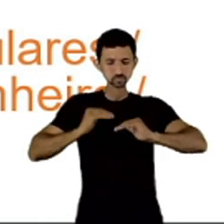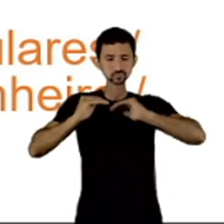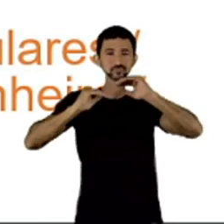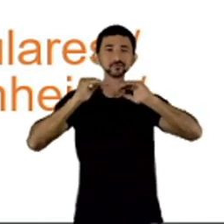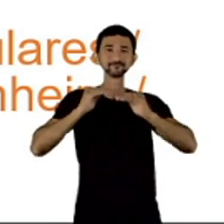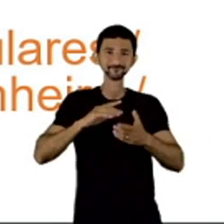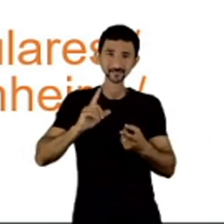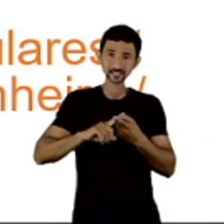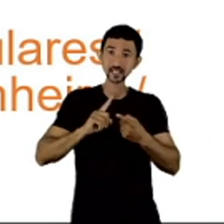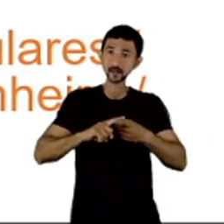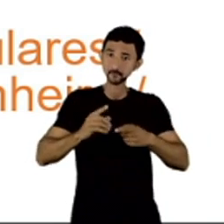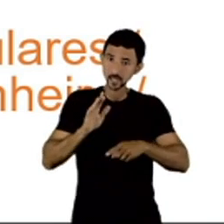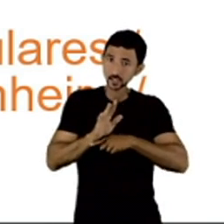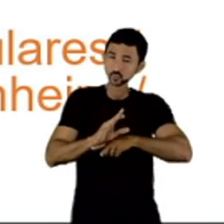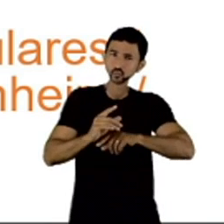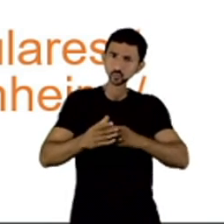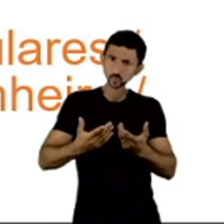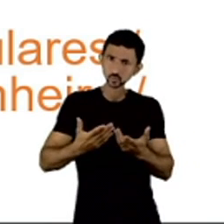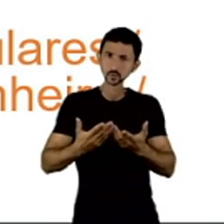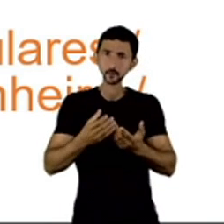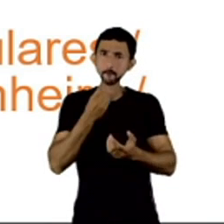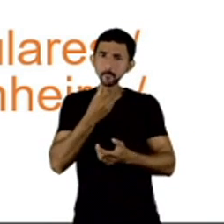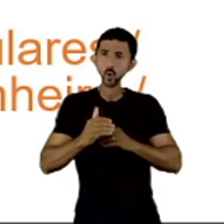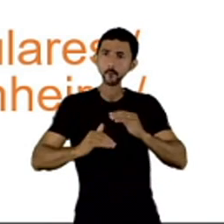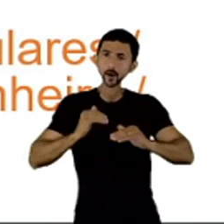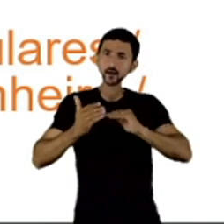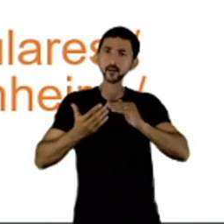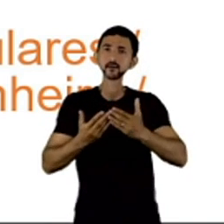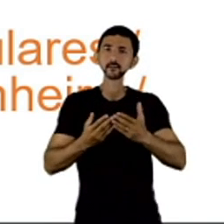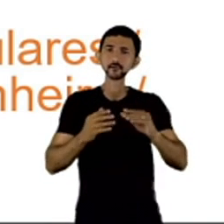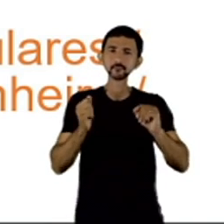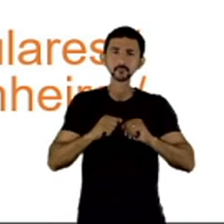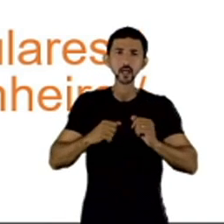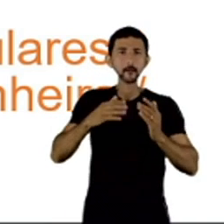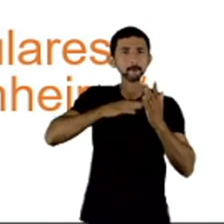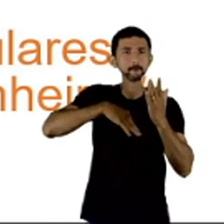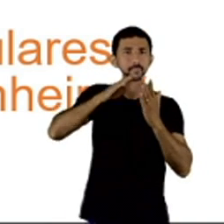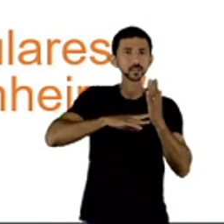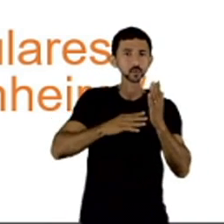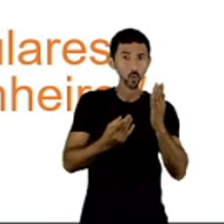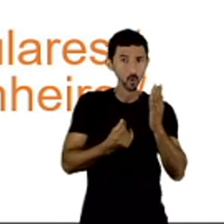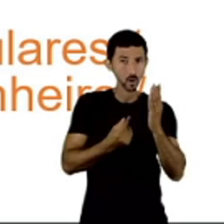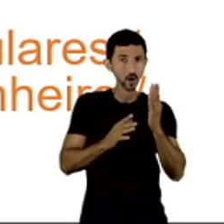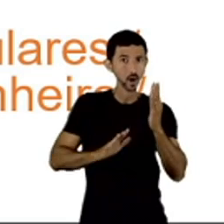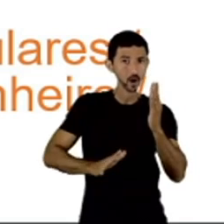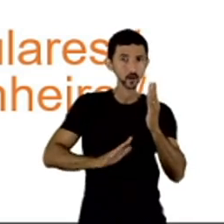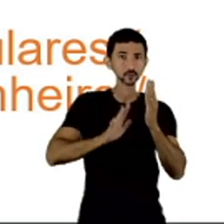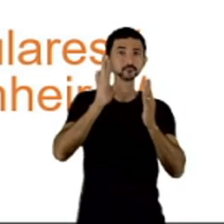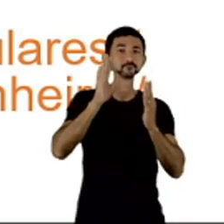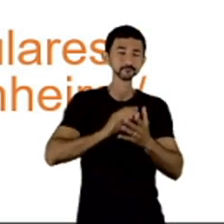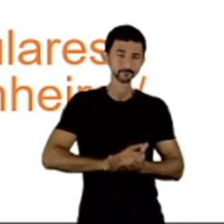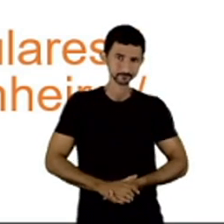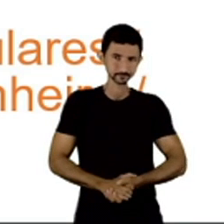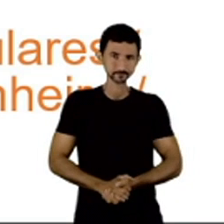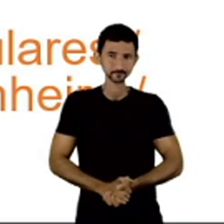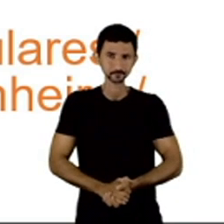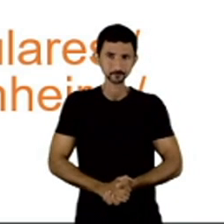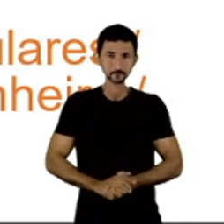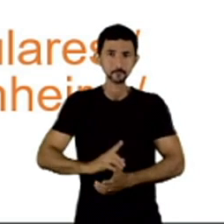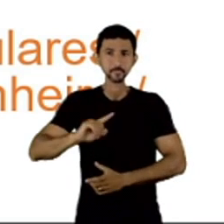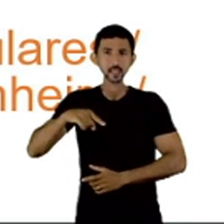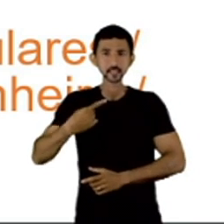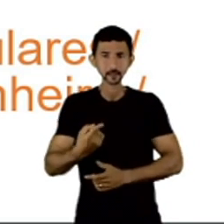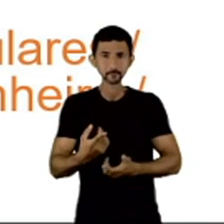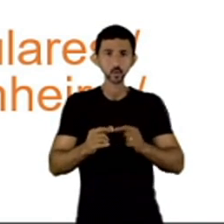isso contribui significativamente para que a sua obra valha muito. Depois disso,